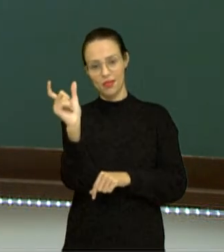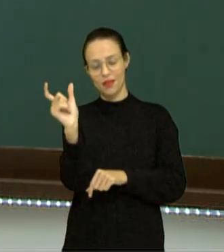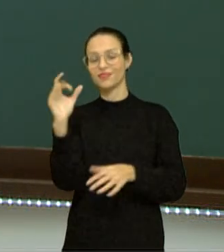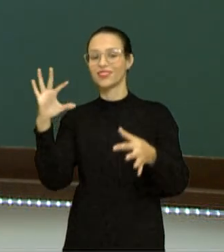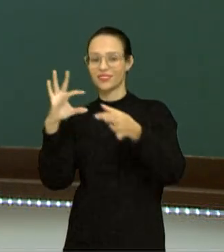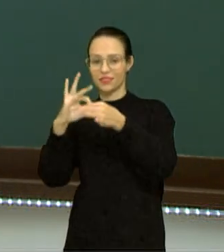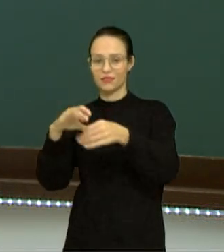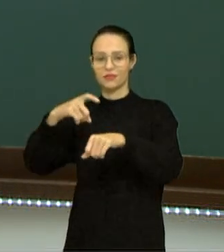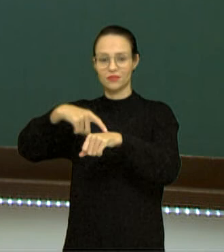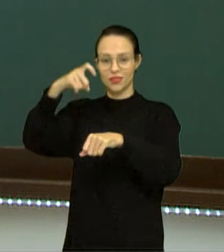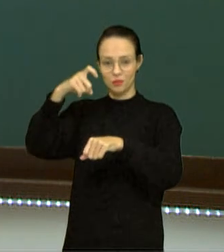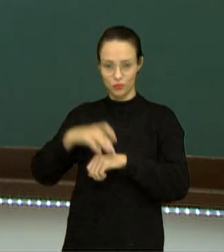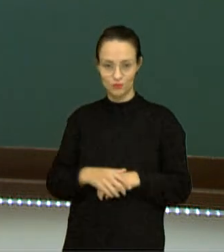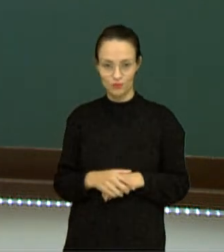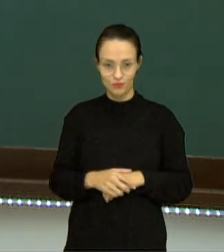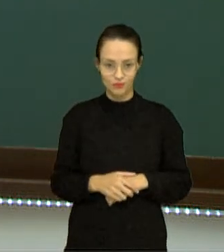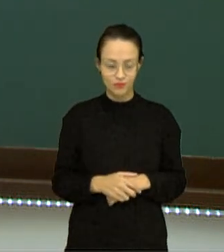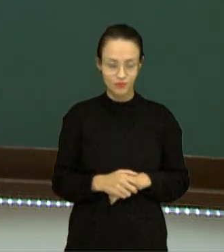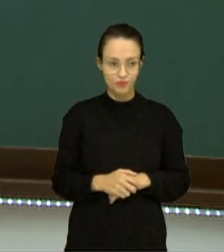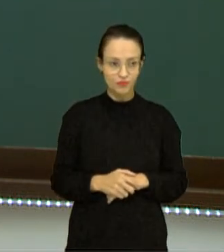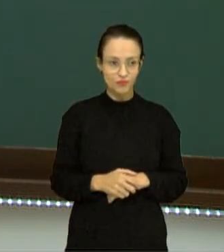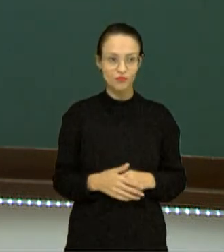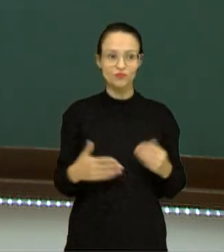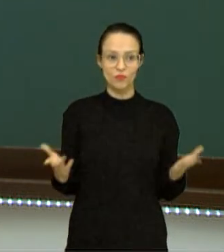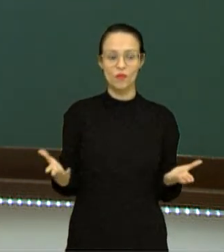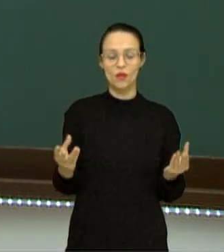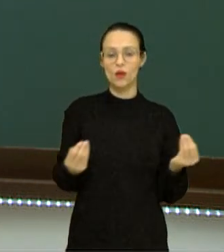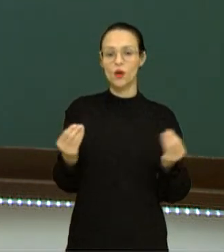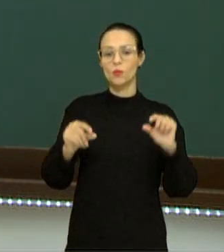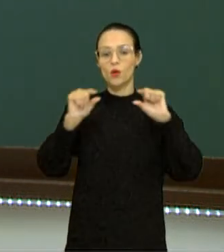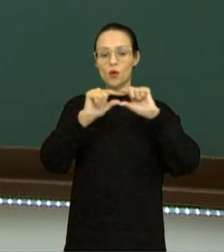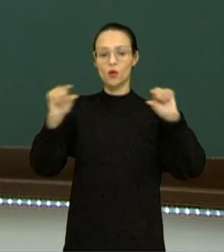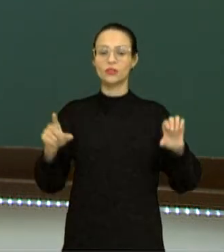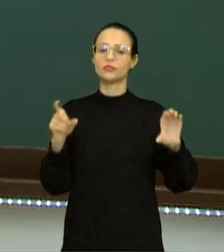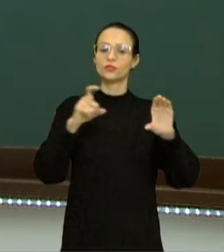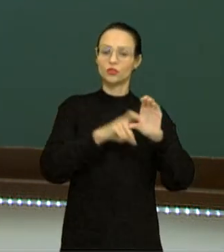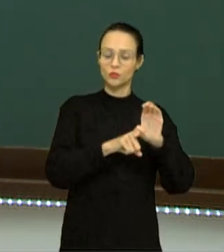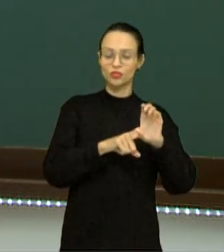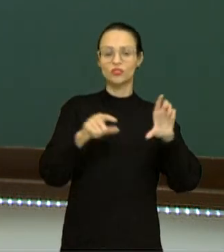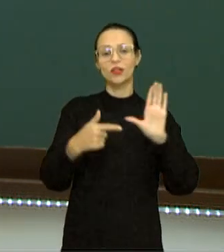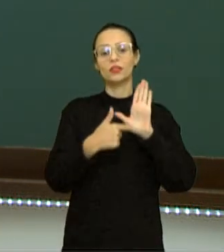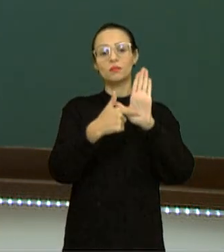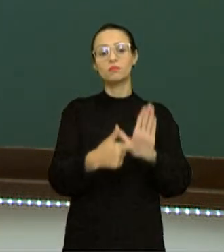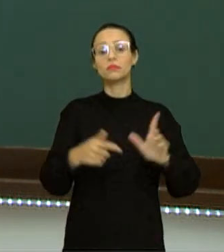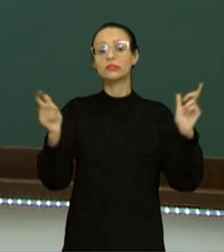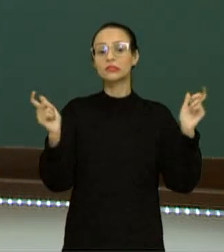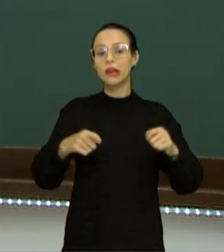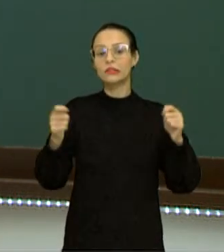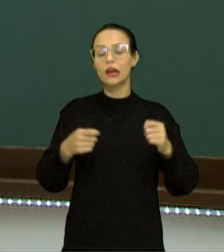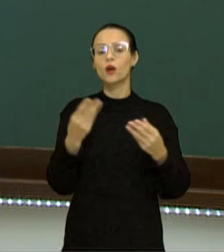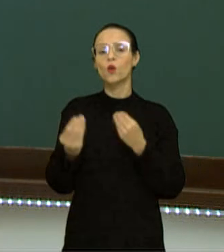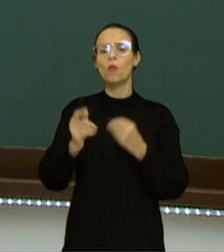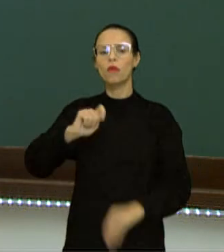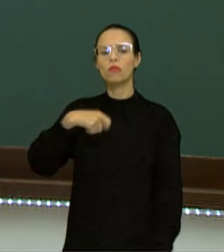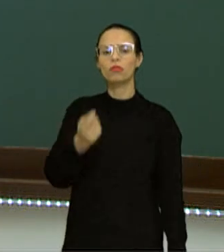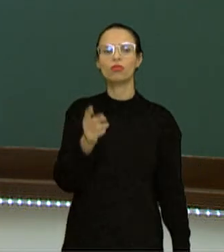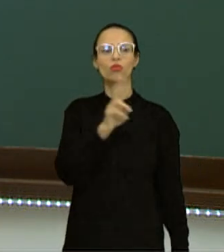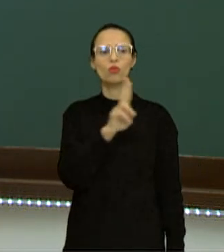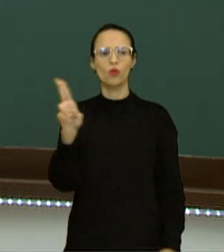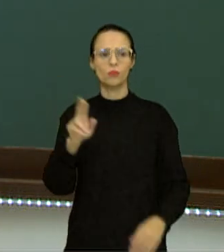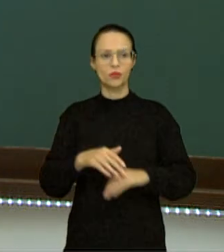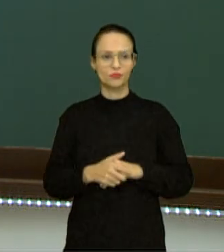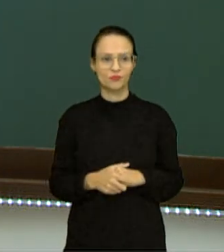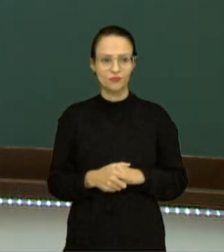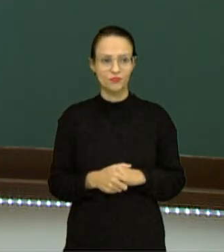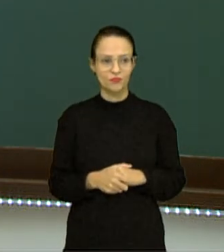de tempo. É essa a diferença. Como as orações subordinadas em destaque podem ser nomeadas? Se